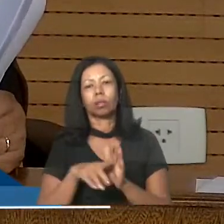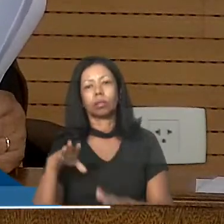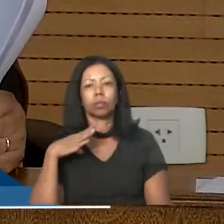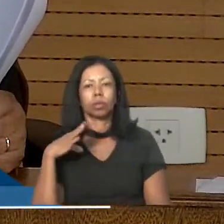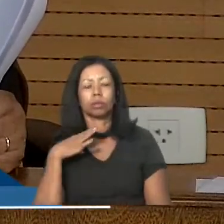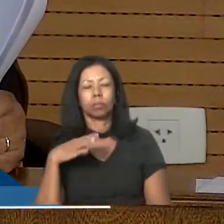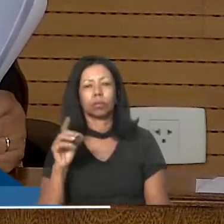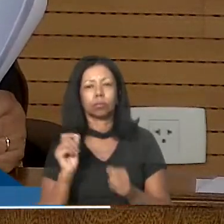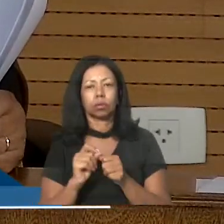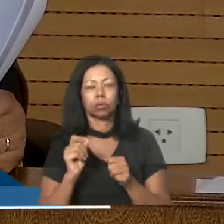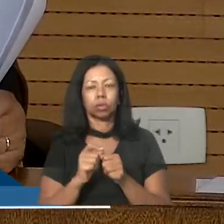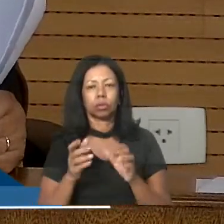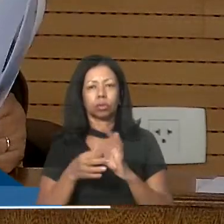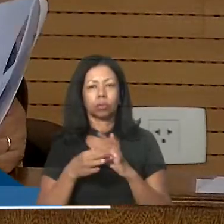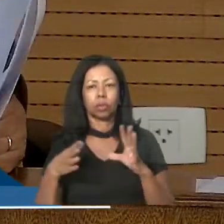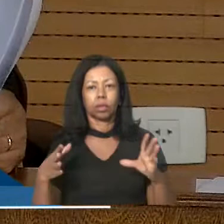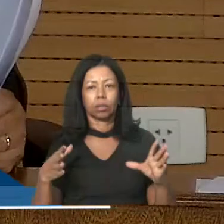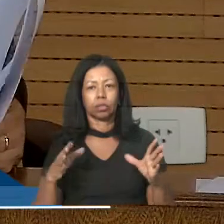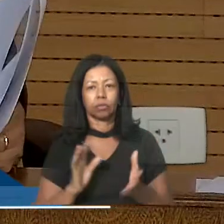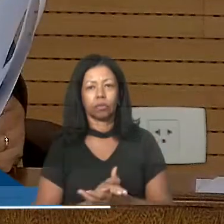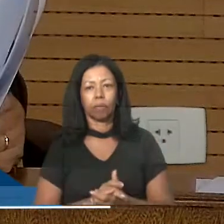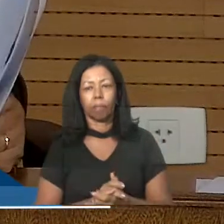Municipal Autorizativa.